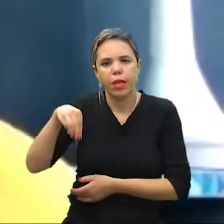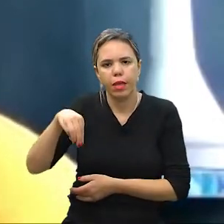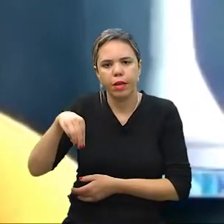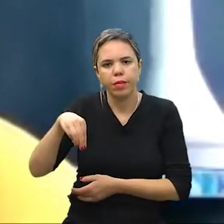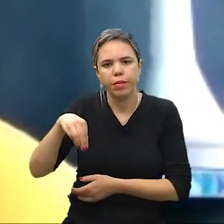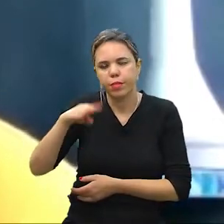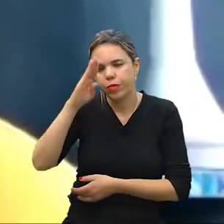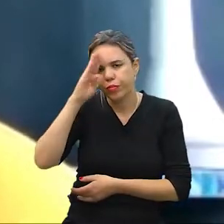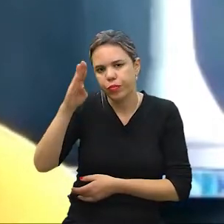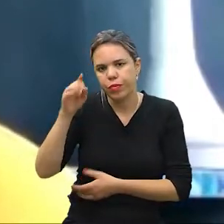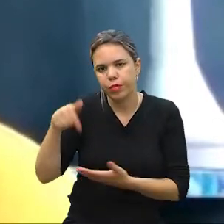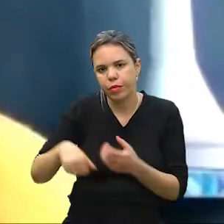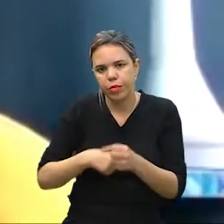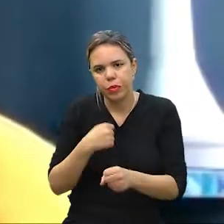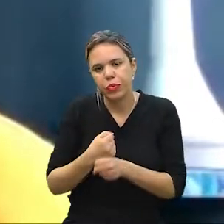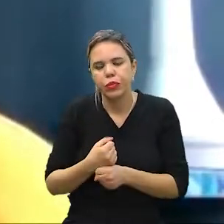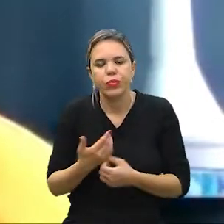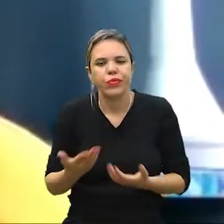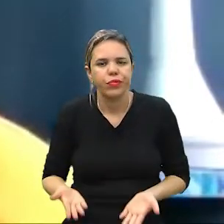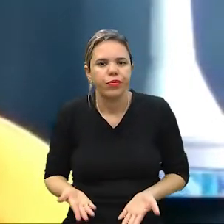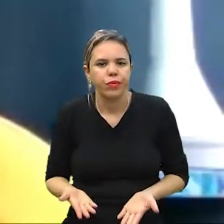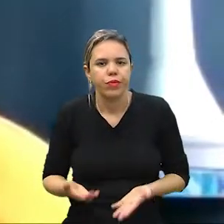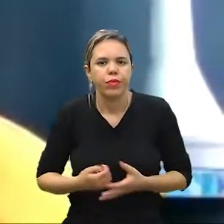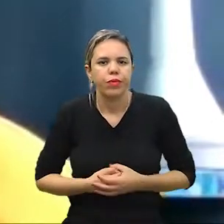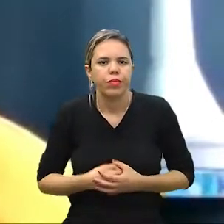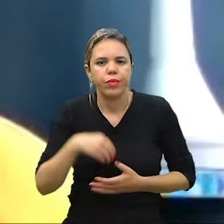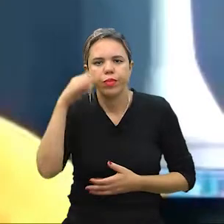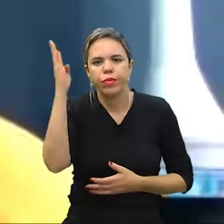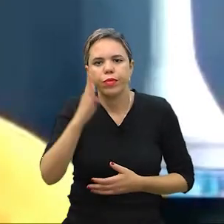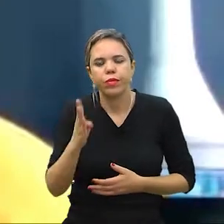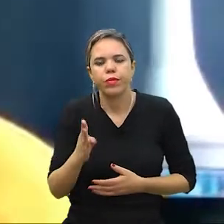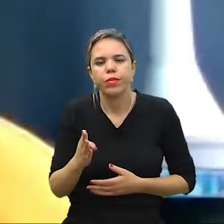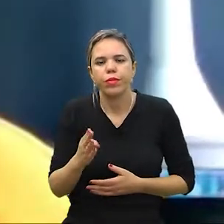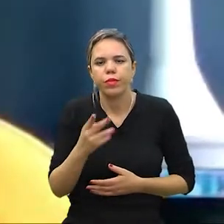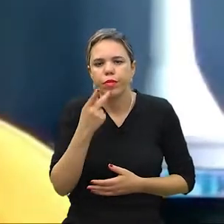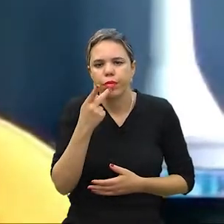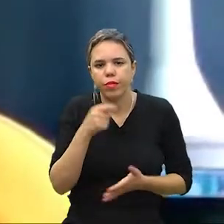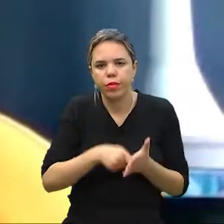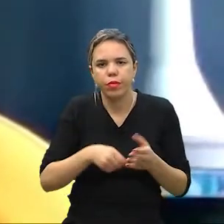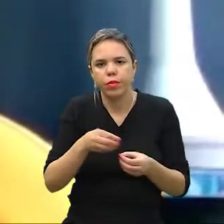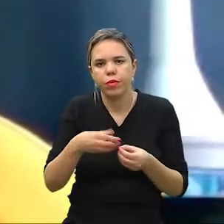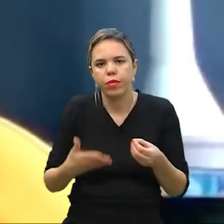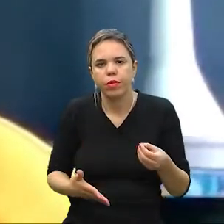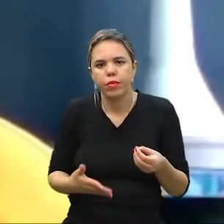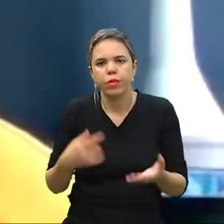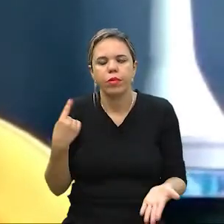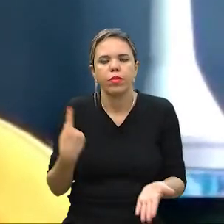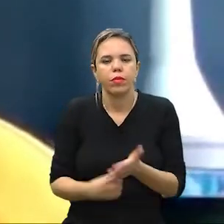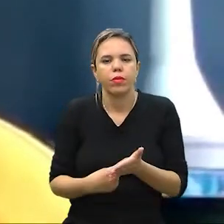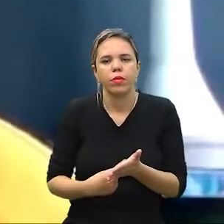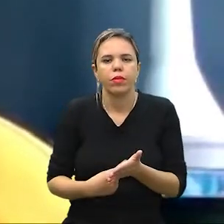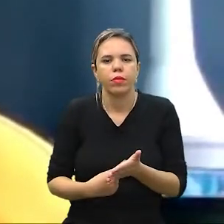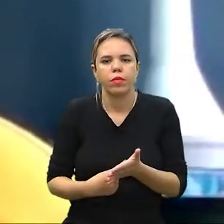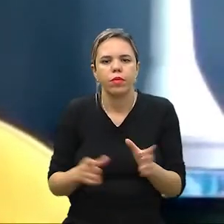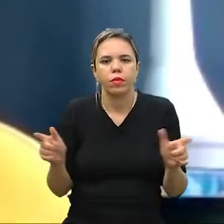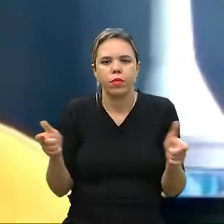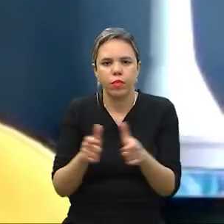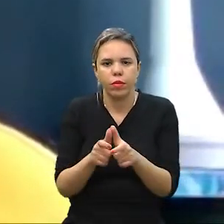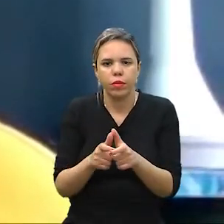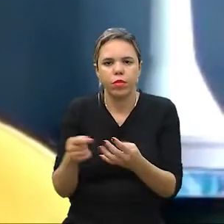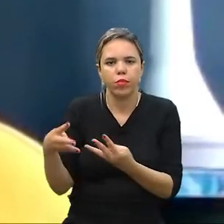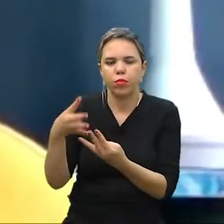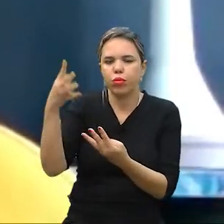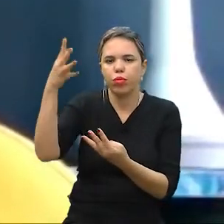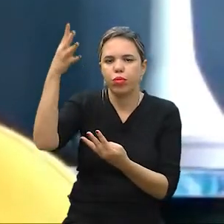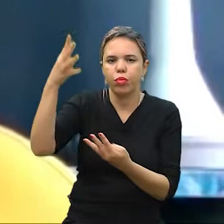Leader Summit esse ano, e ali o Brasil colocou em pauta um compromisso de zerar as emissões de